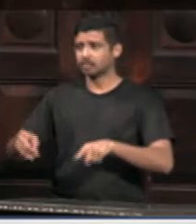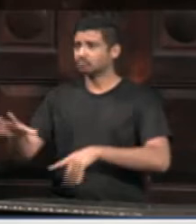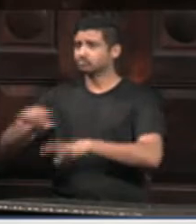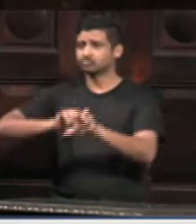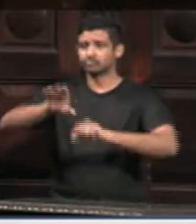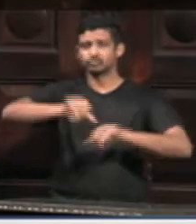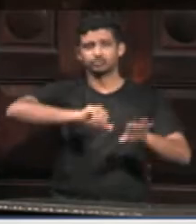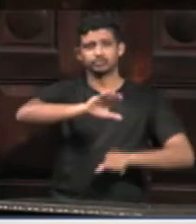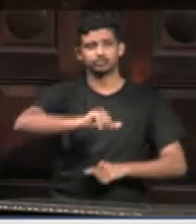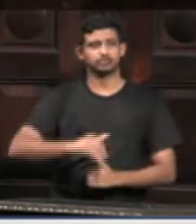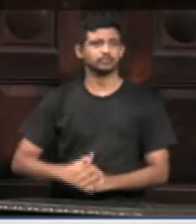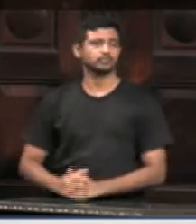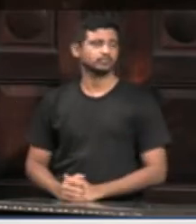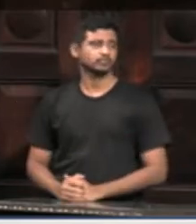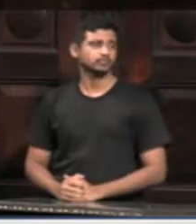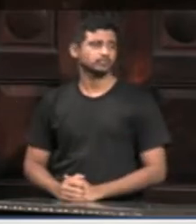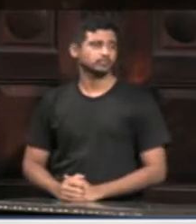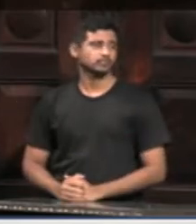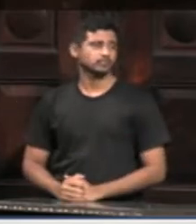Mesmo,